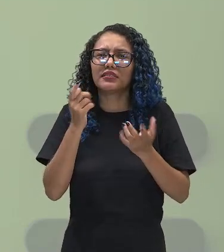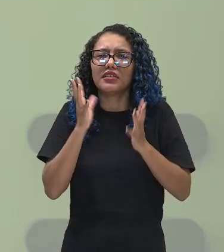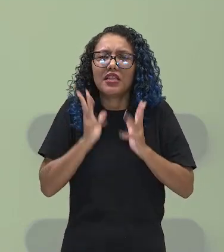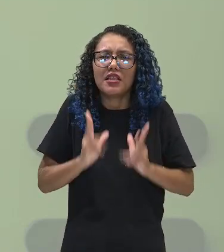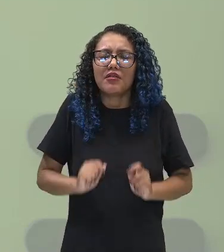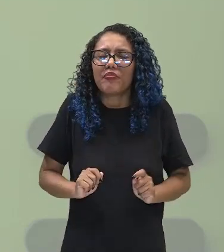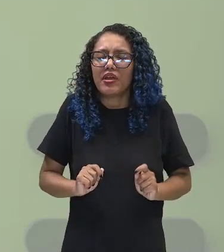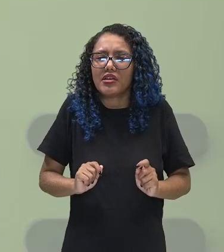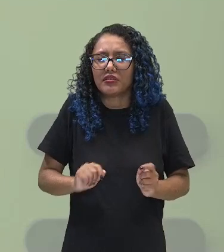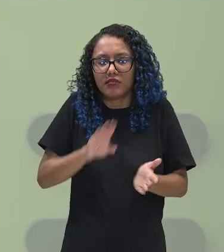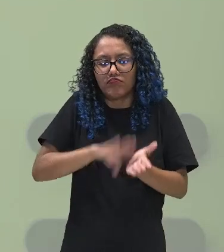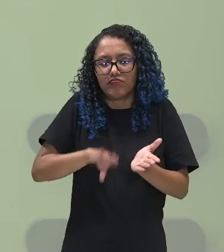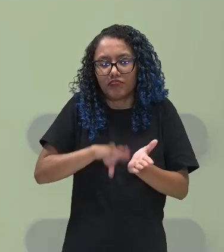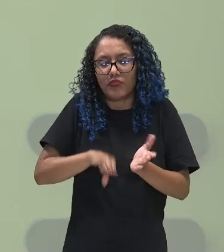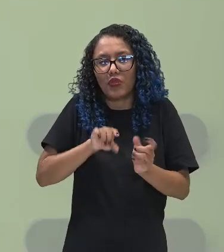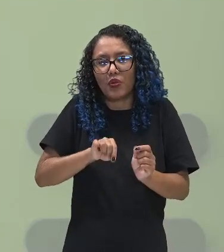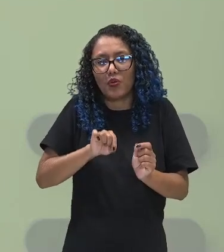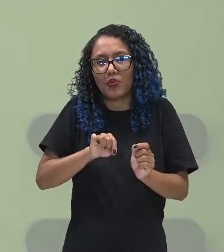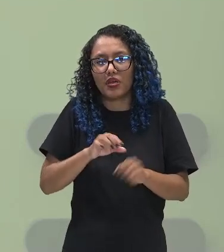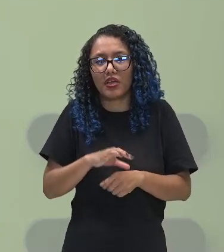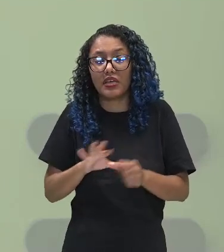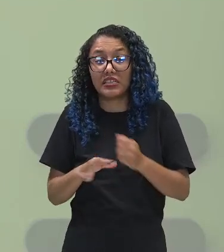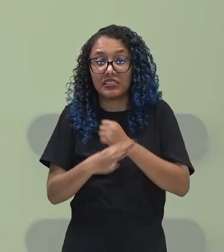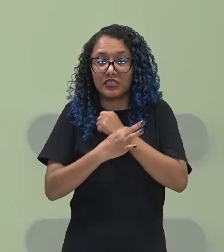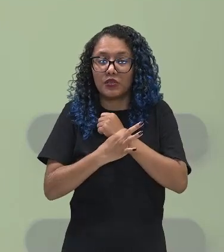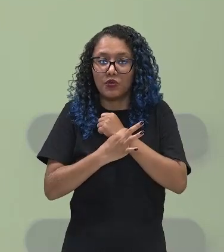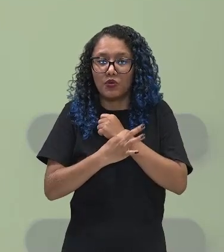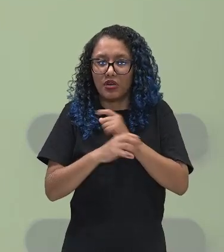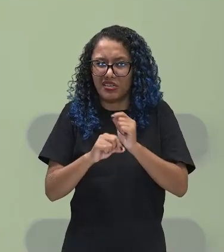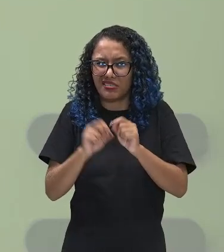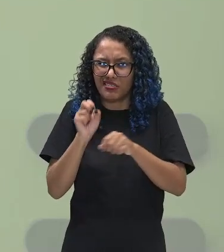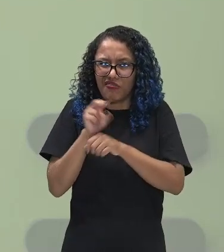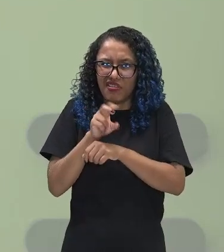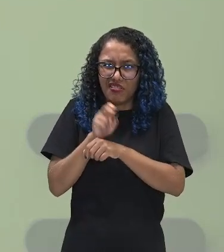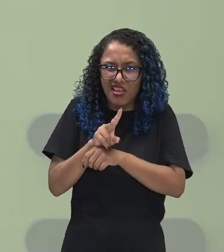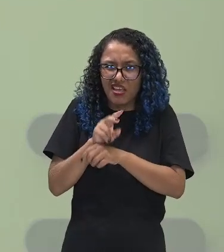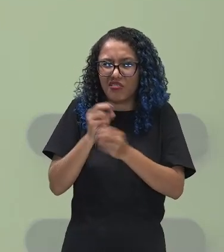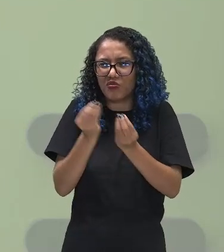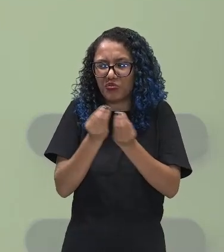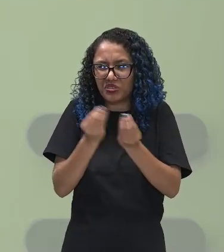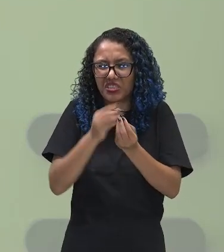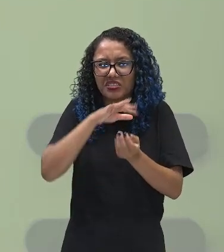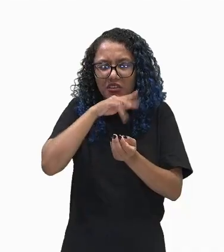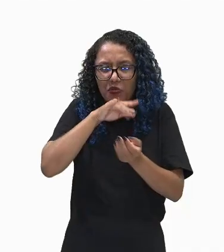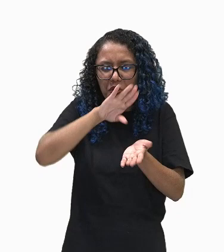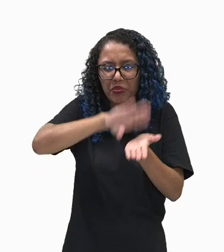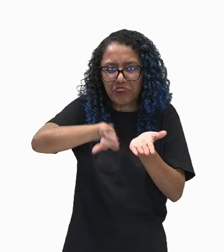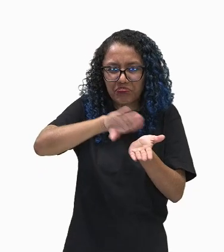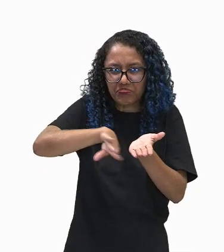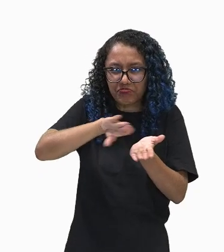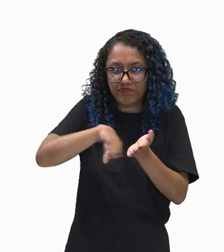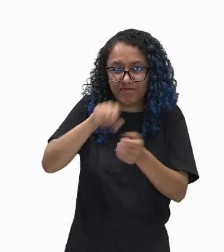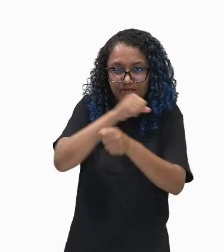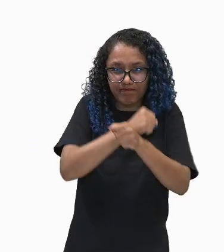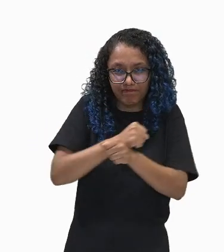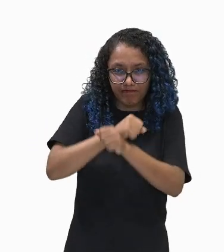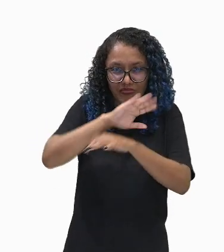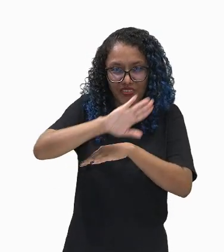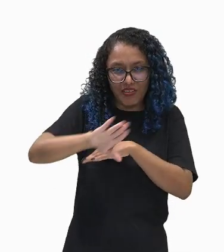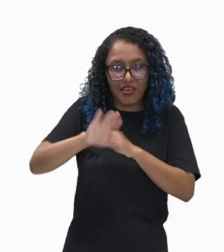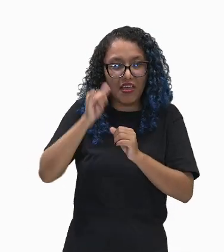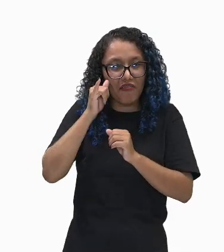escape, de segurança para não acumular toxinas no corpo, ok? Vamos dar continuidade